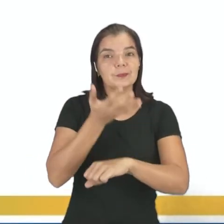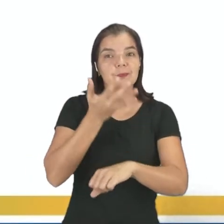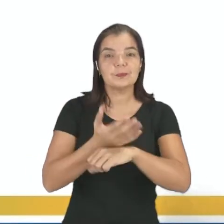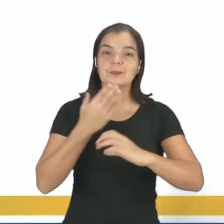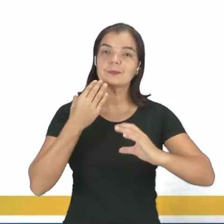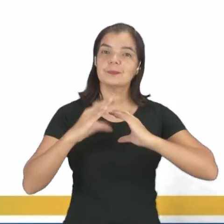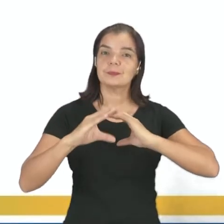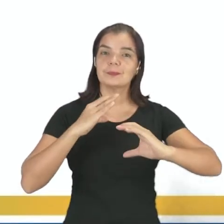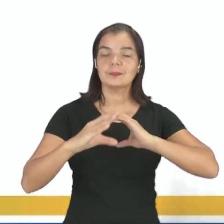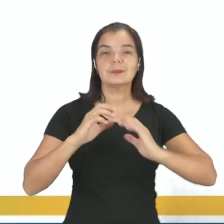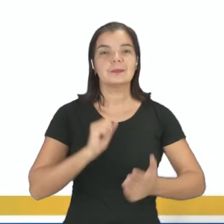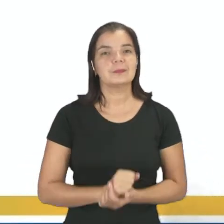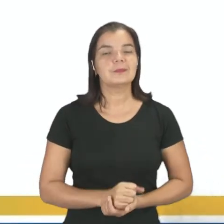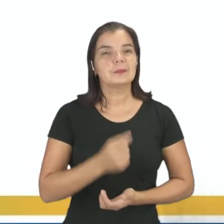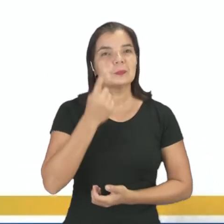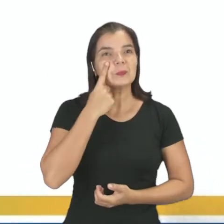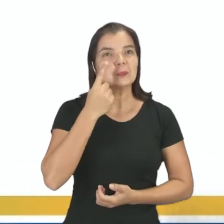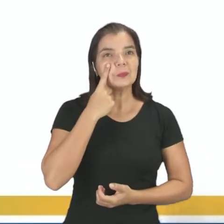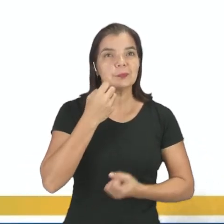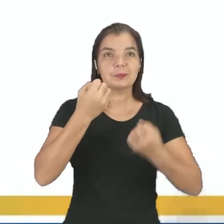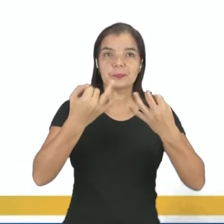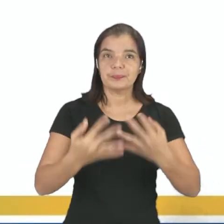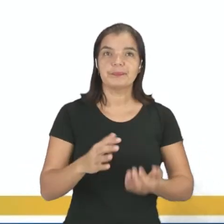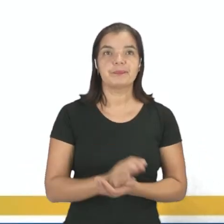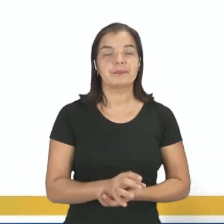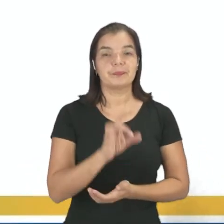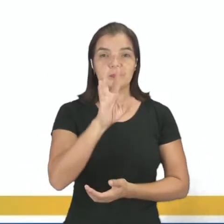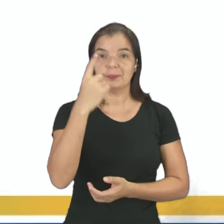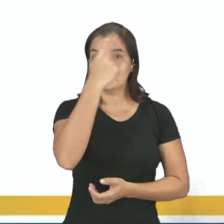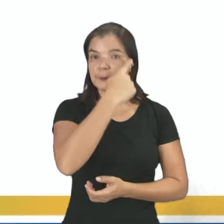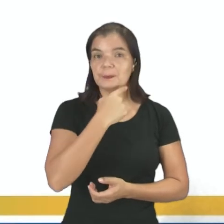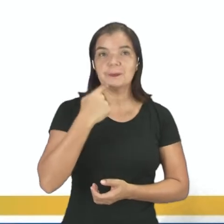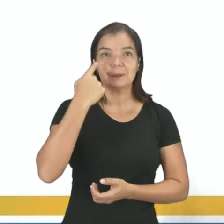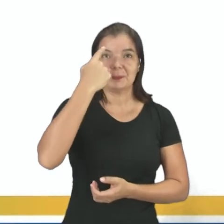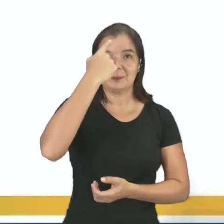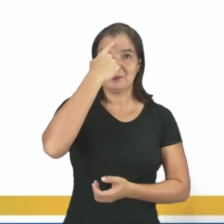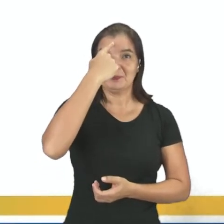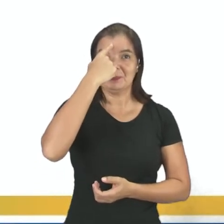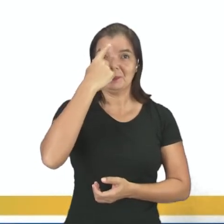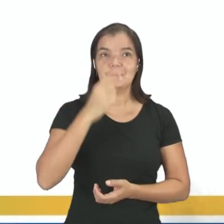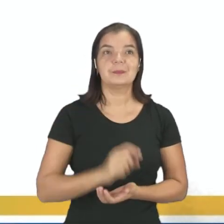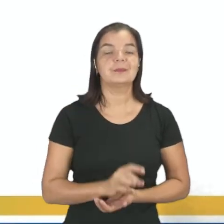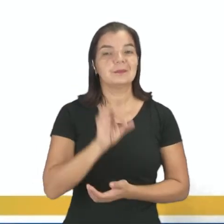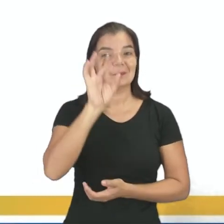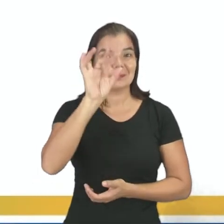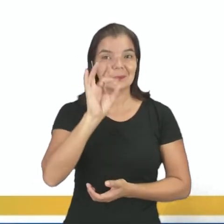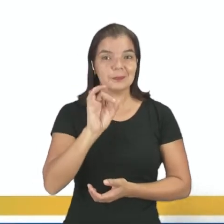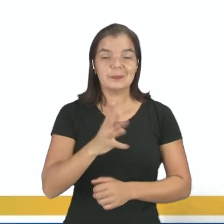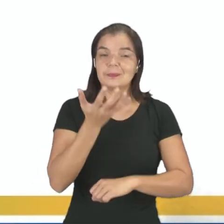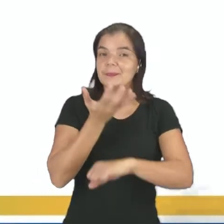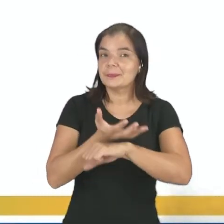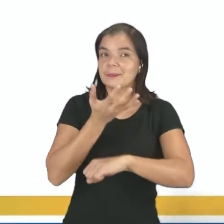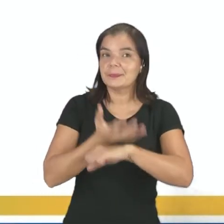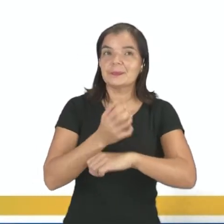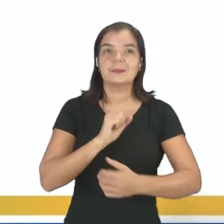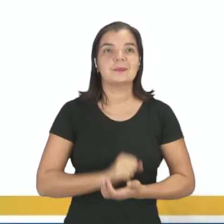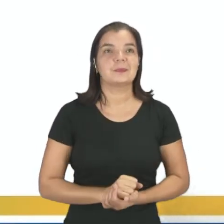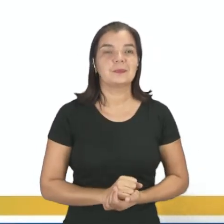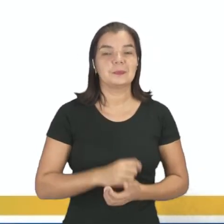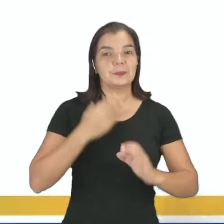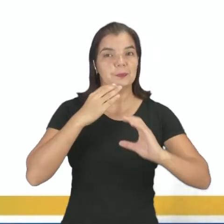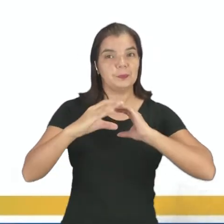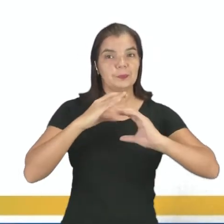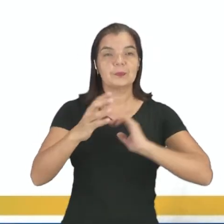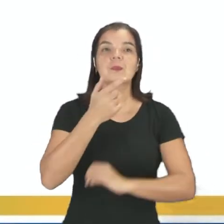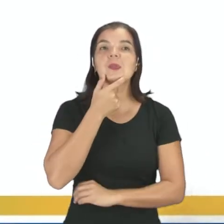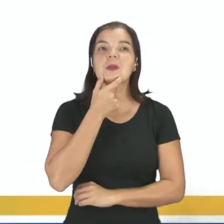de música? Olha só o que ele traz. Ele traz um roxinho aqui para cada disciplina.